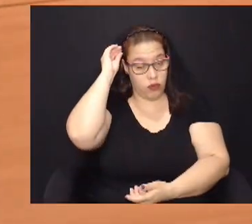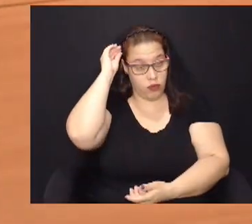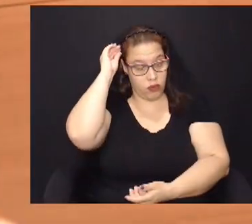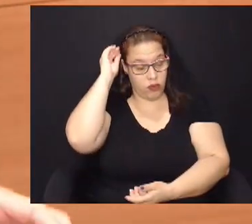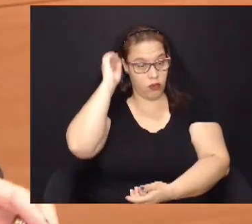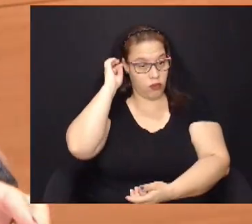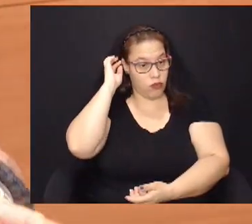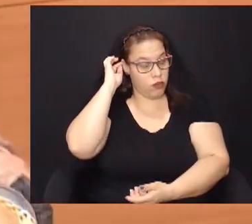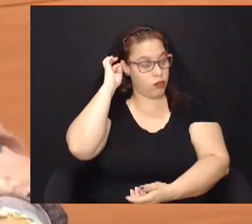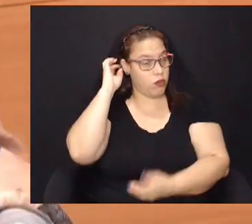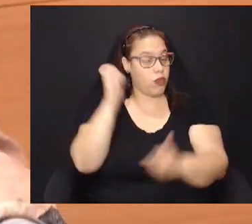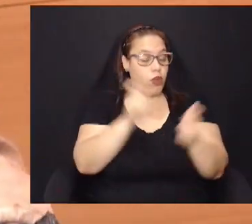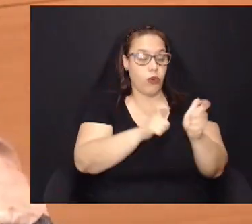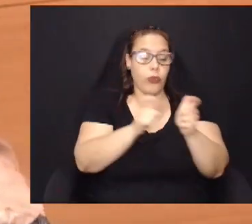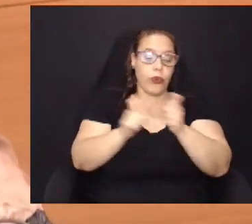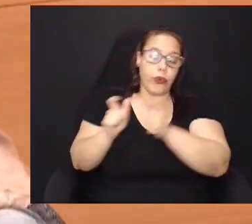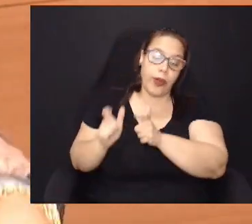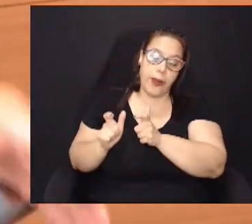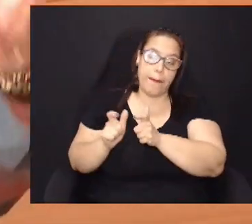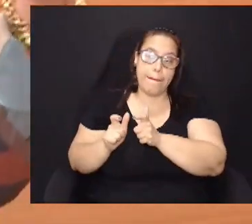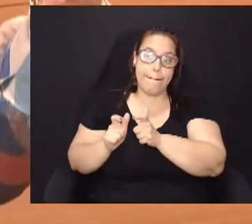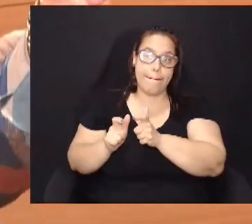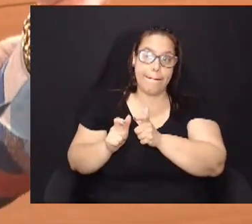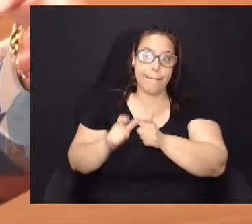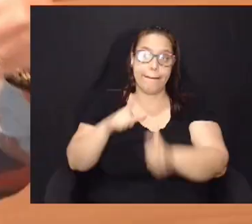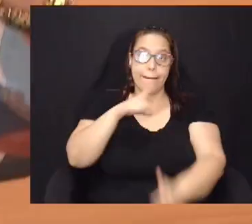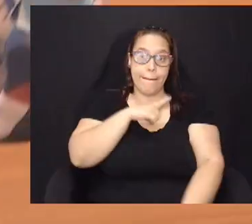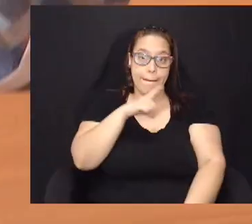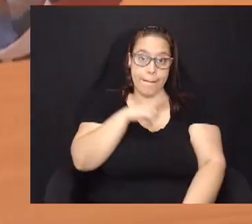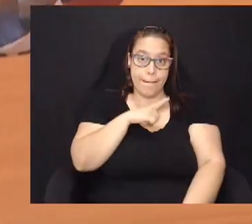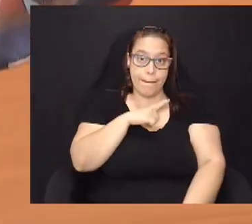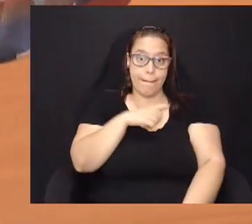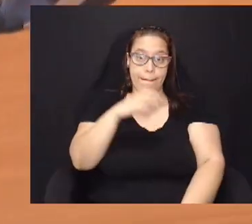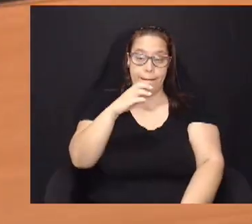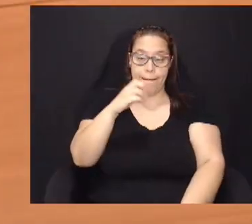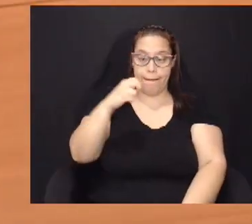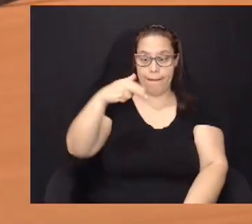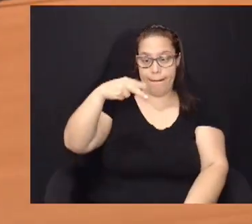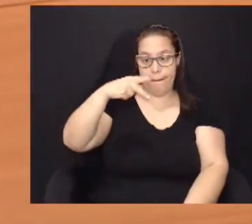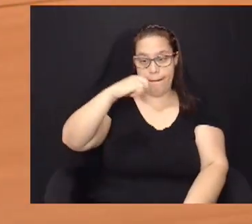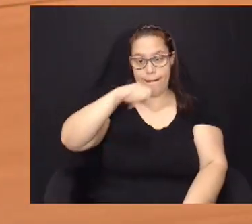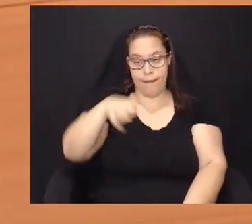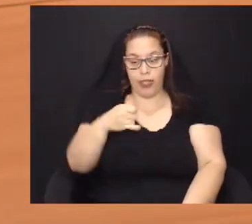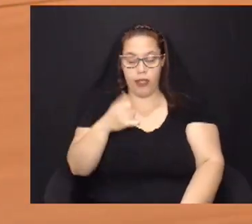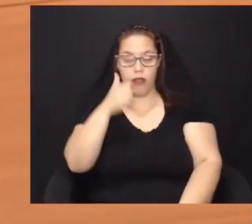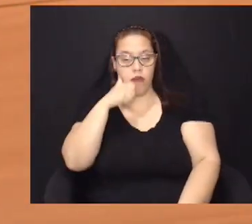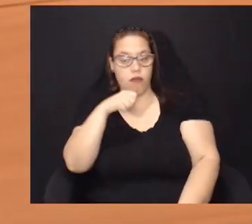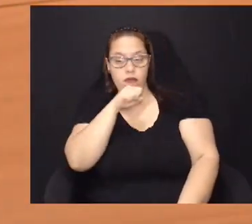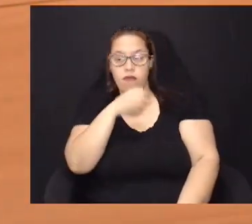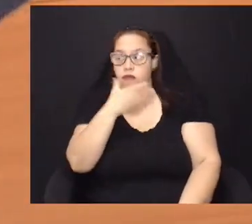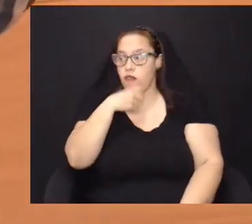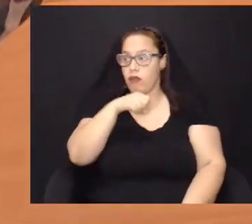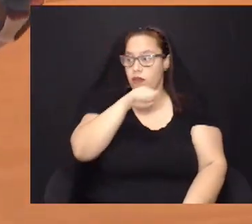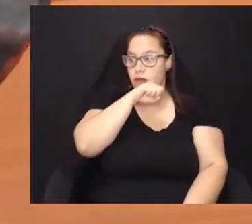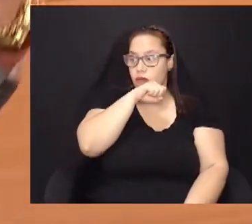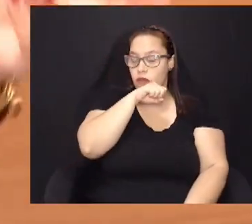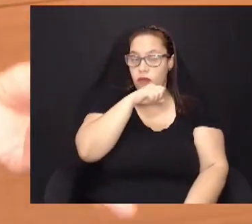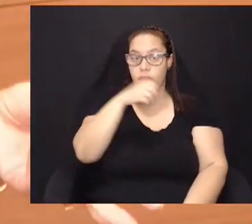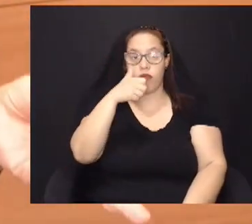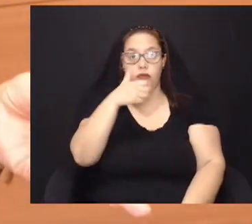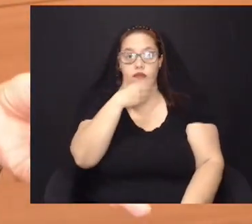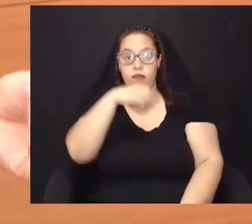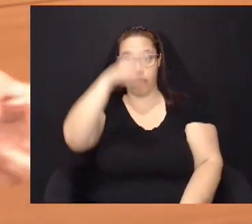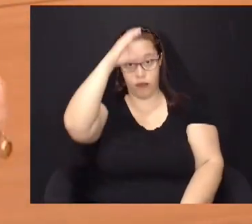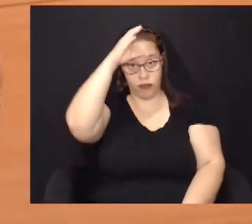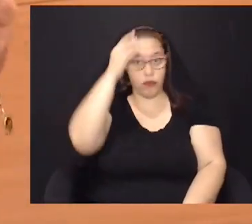alguns estabelecimentos que a gente tem, que esse CNPJ passa de mãe, passa para filha, passa para tio, numa tentativa